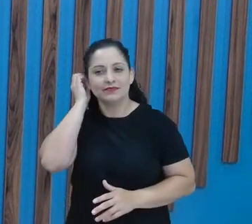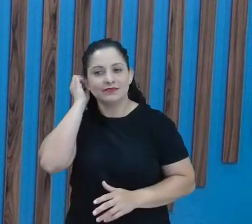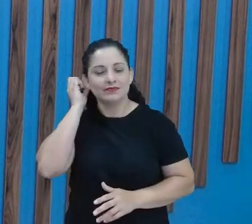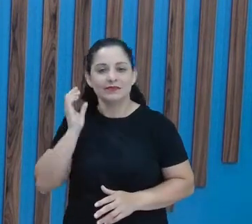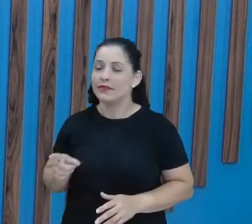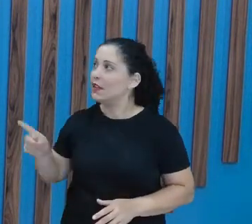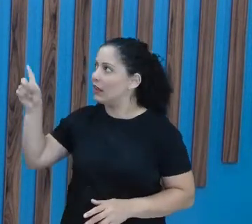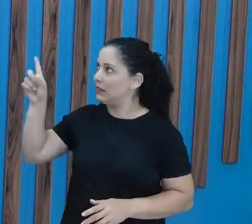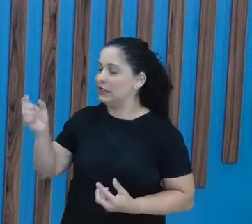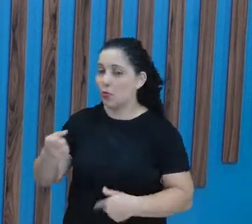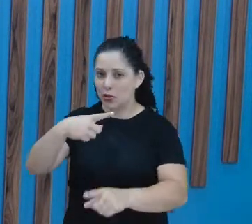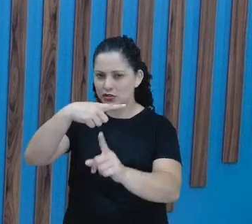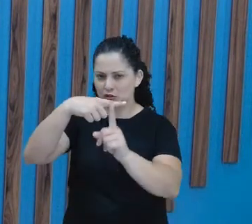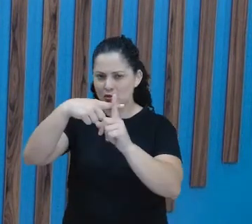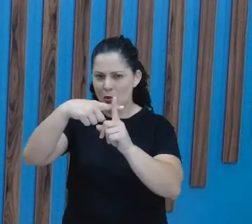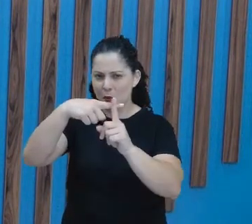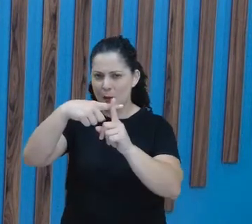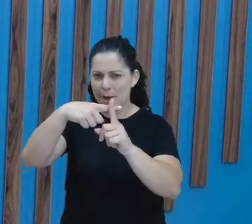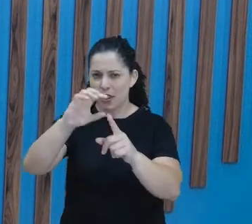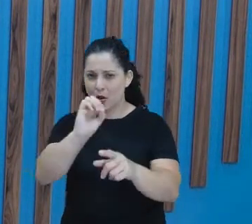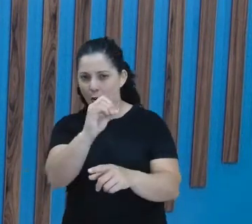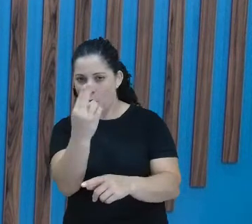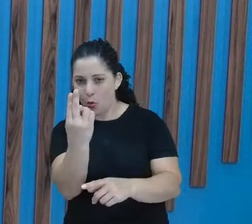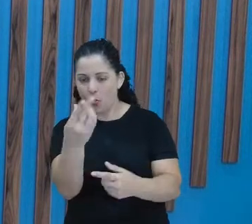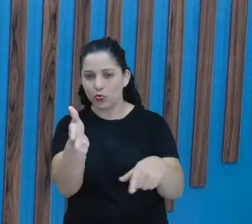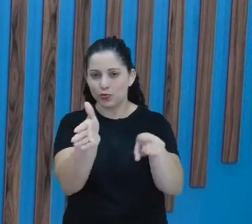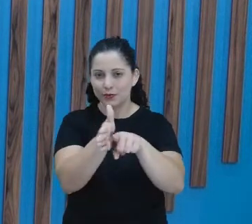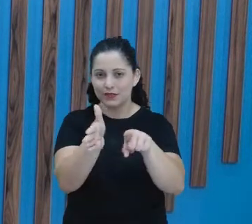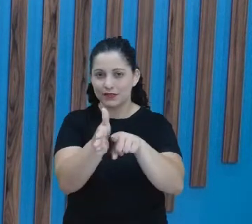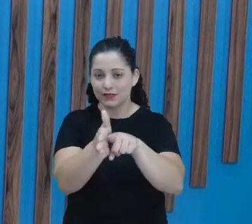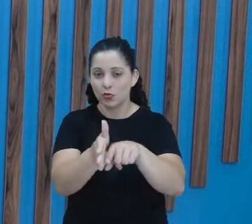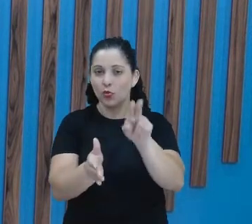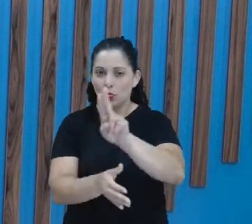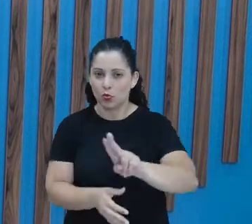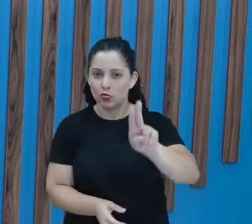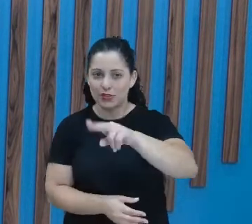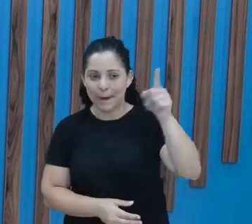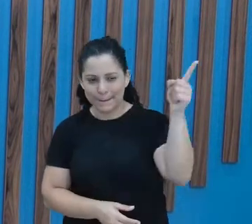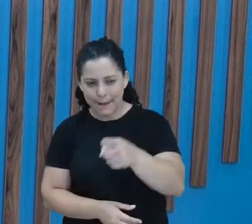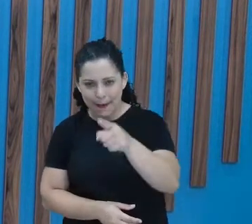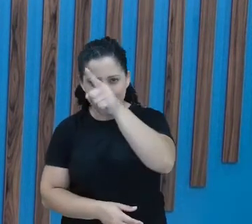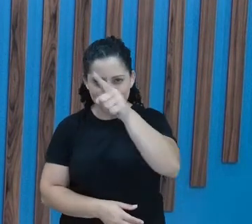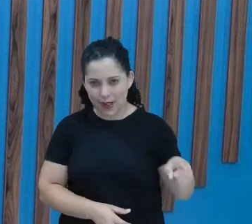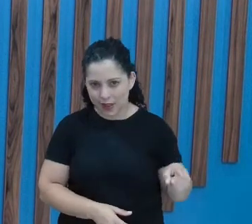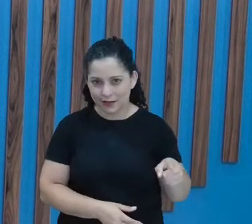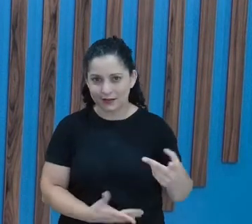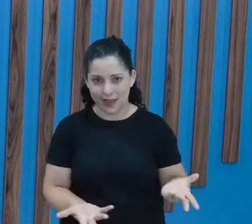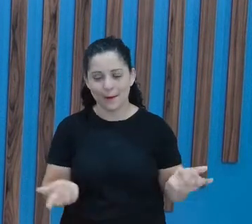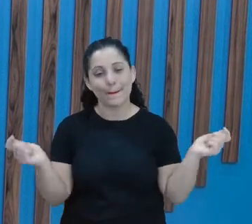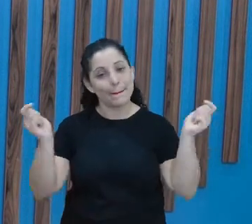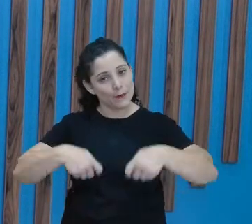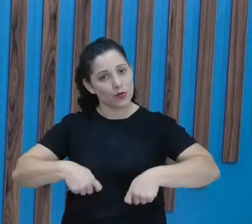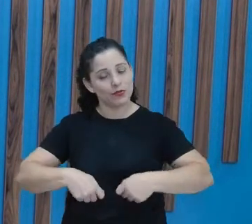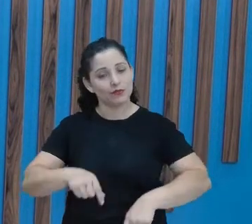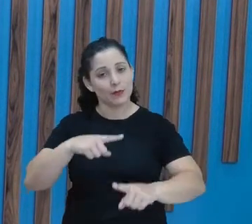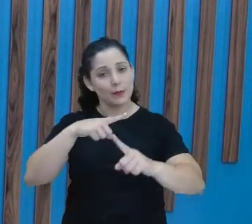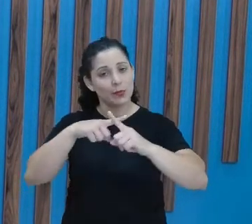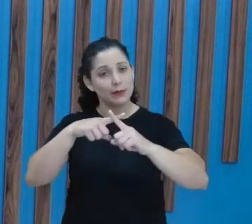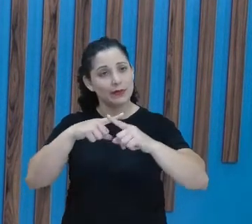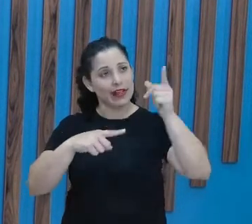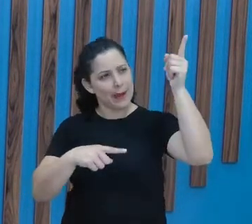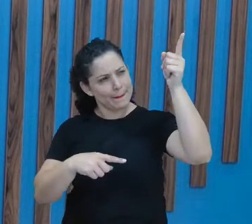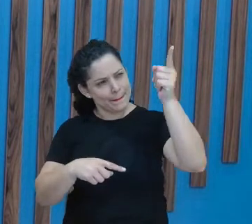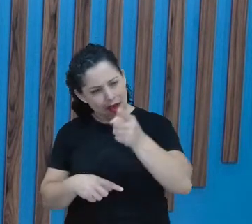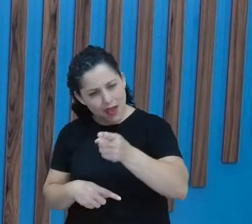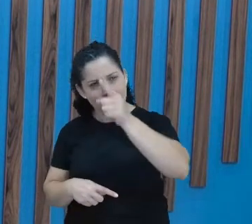soma. Então, se for soma ou subtração, e se quiser usar o método borboleta, você vai multiplicar em diagonal, ó.